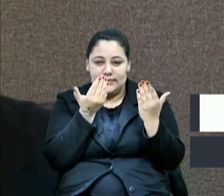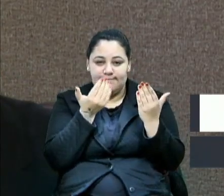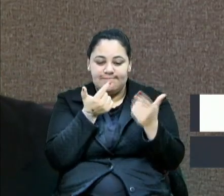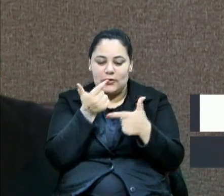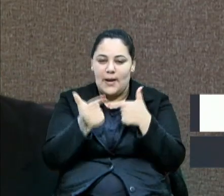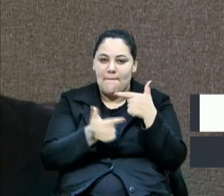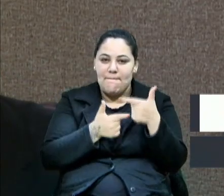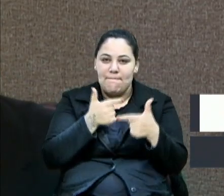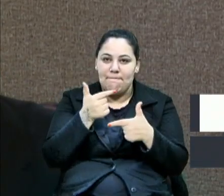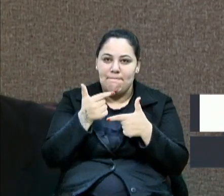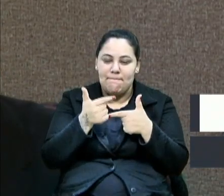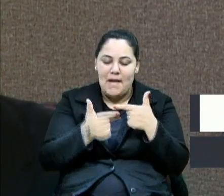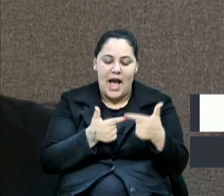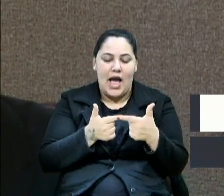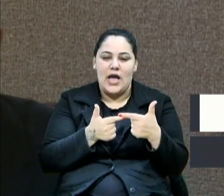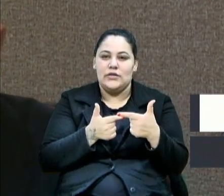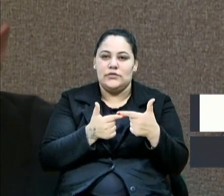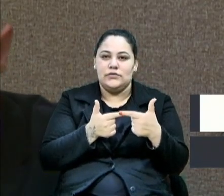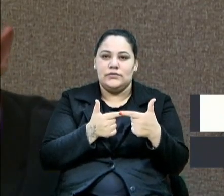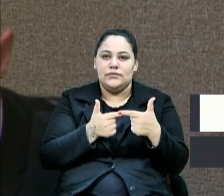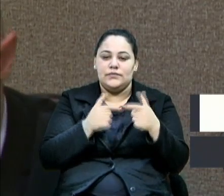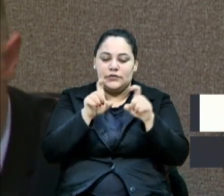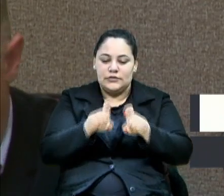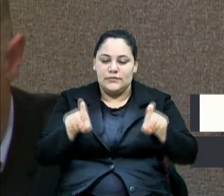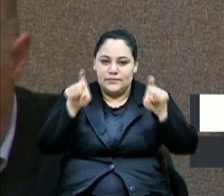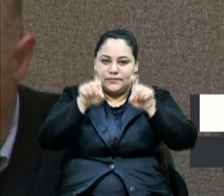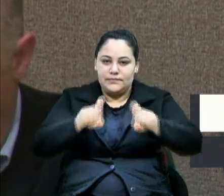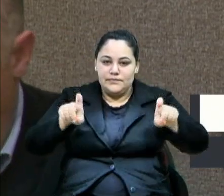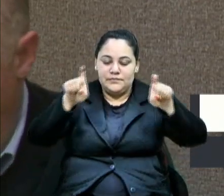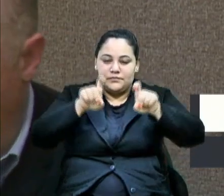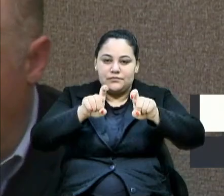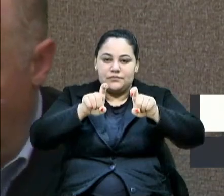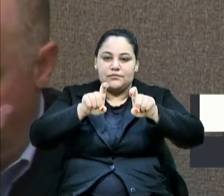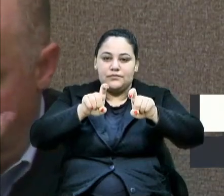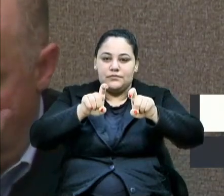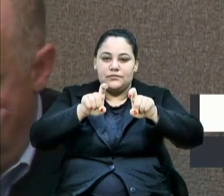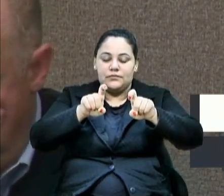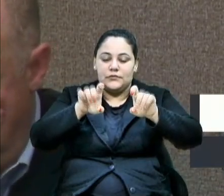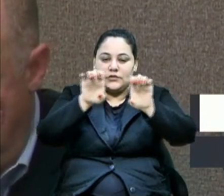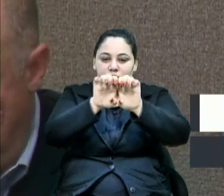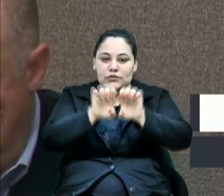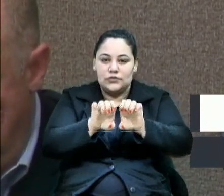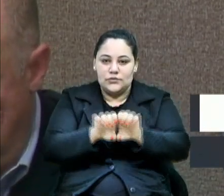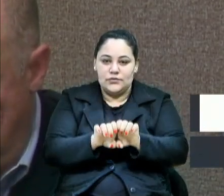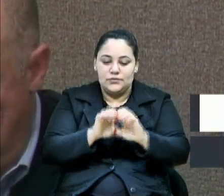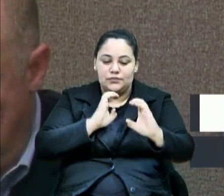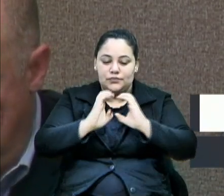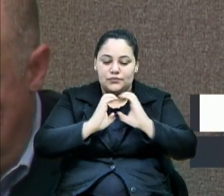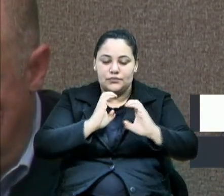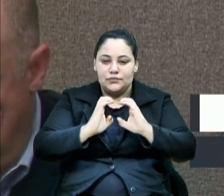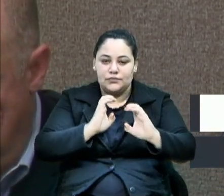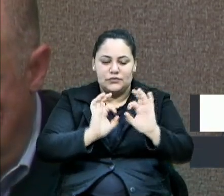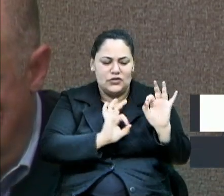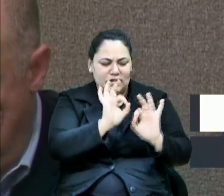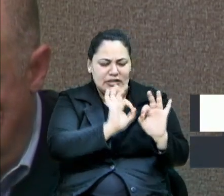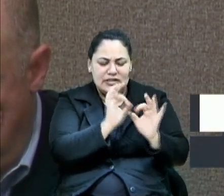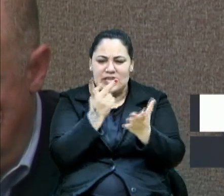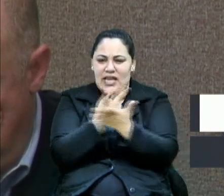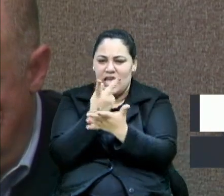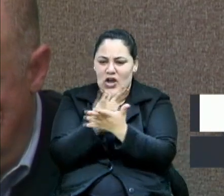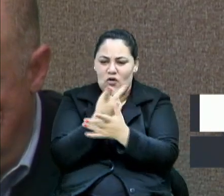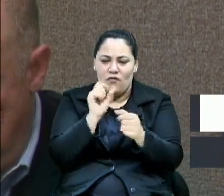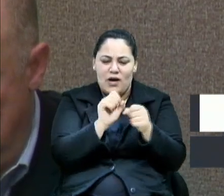dos equipamentos e infraestrutura das redes de telecomunicações, identifica, corrige as falhas,